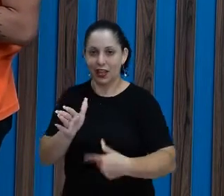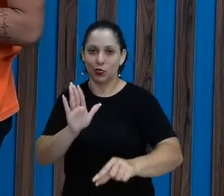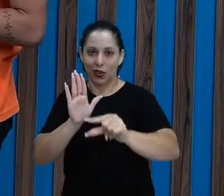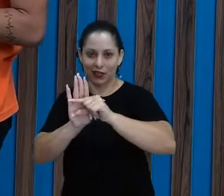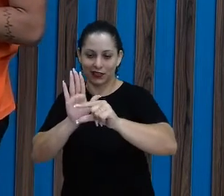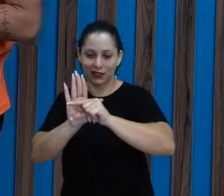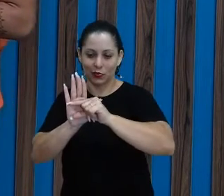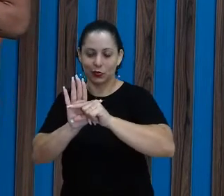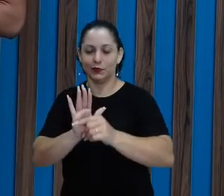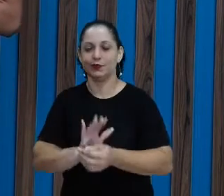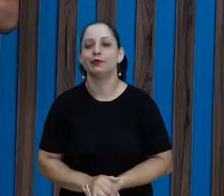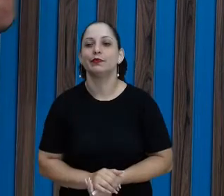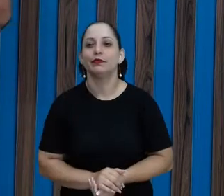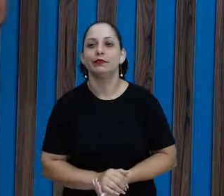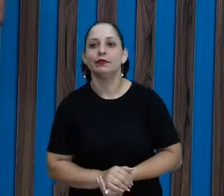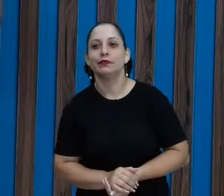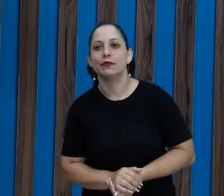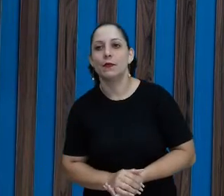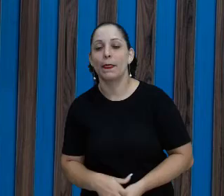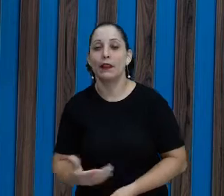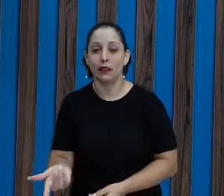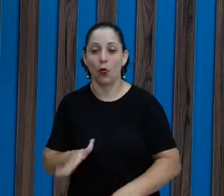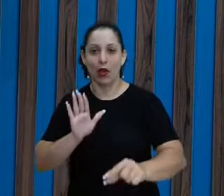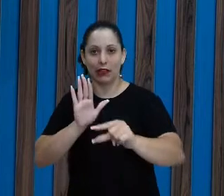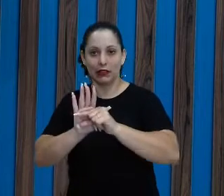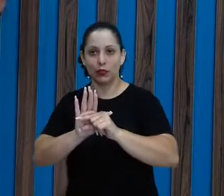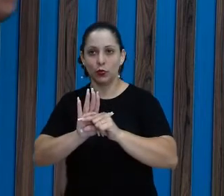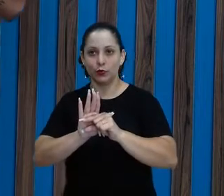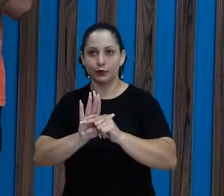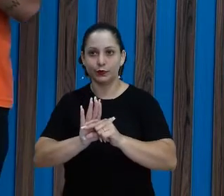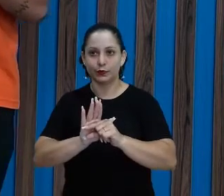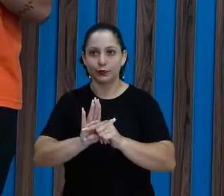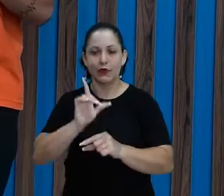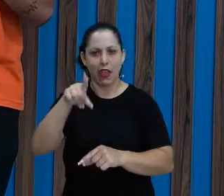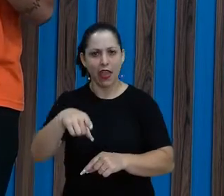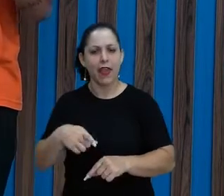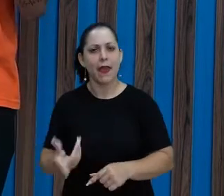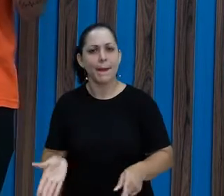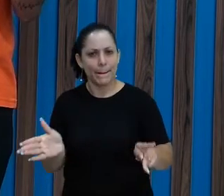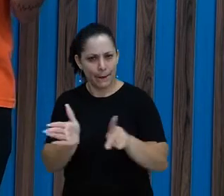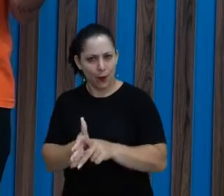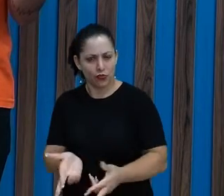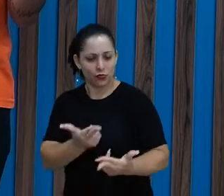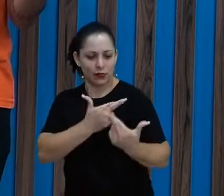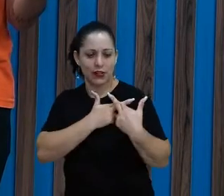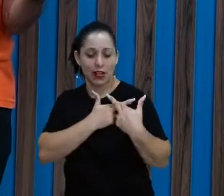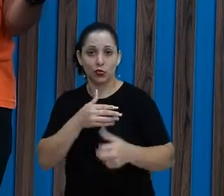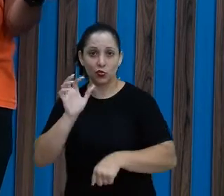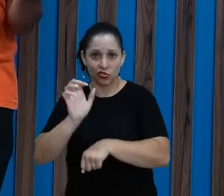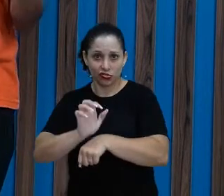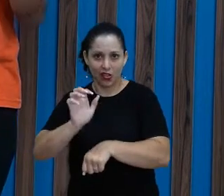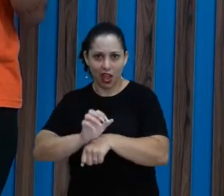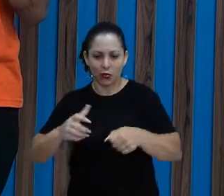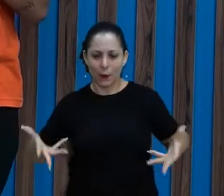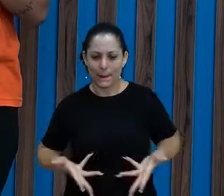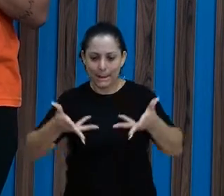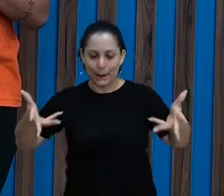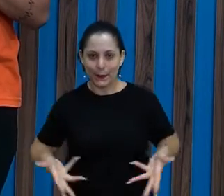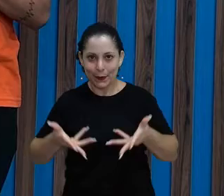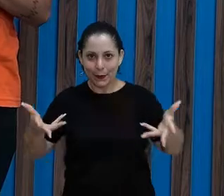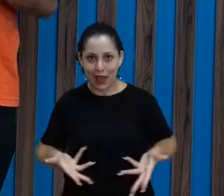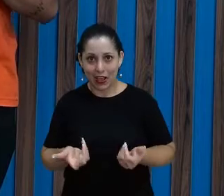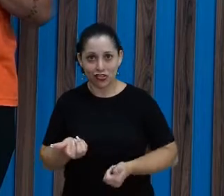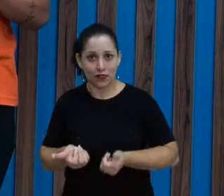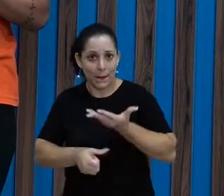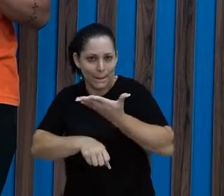artigo. Então, ó, é dever do Estado fomentar essas práticas, sejam elas formais ou não